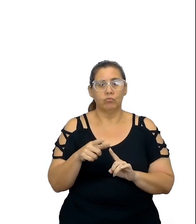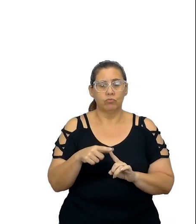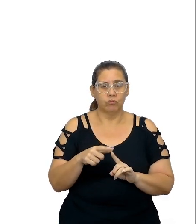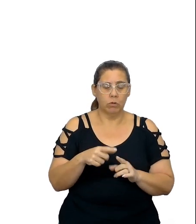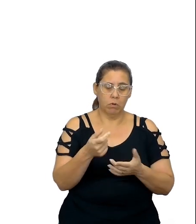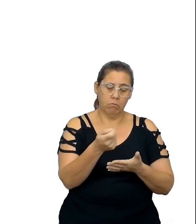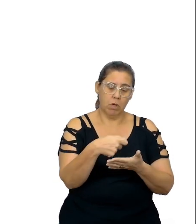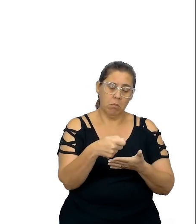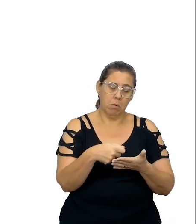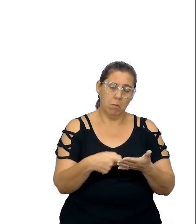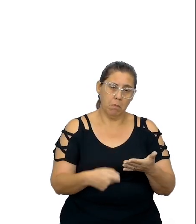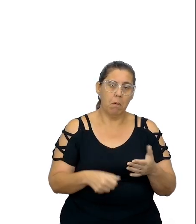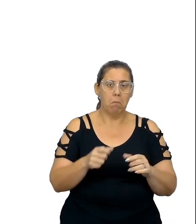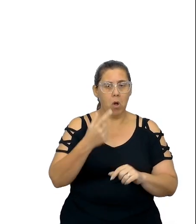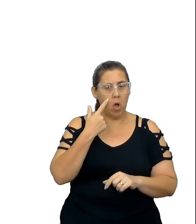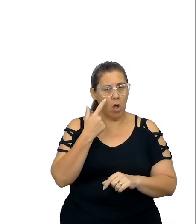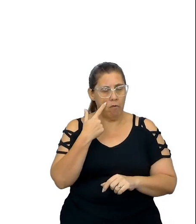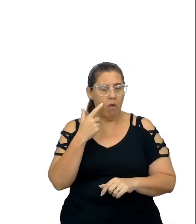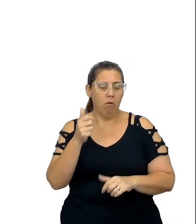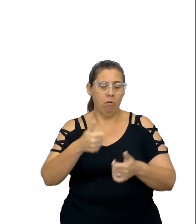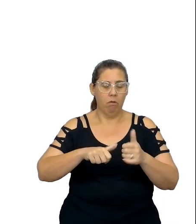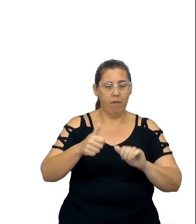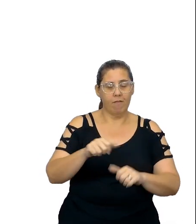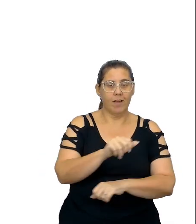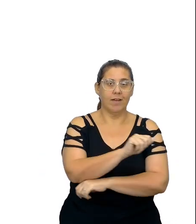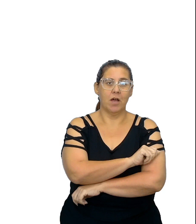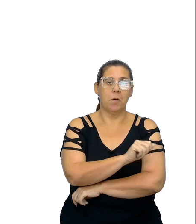rubricas, onde ele pode avaliar ali os seus